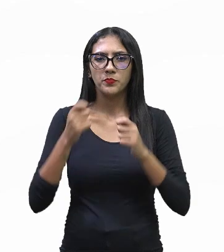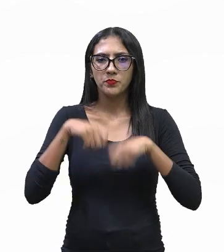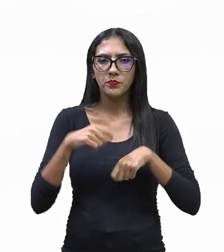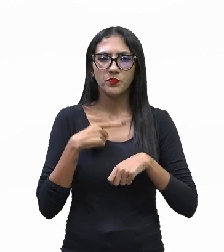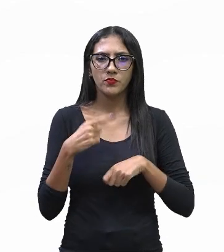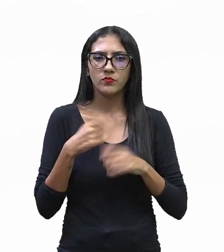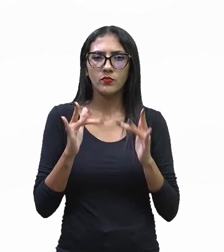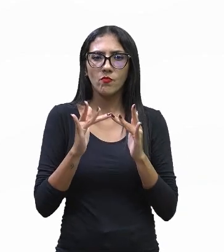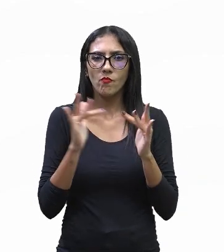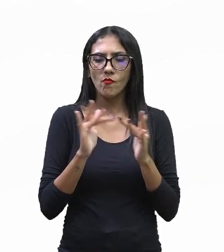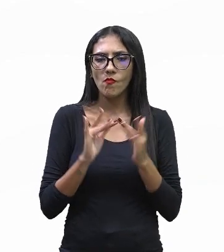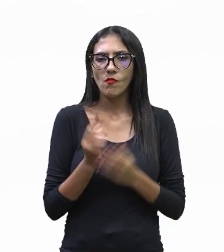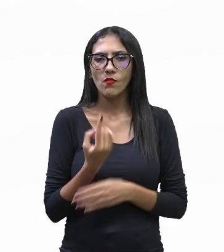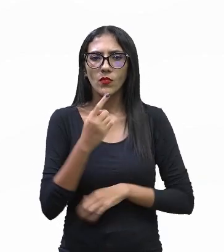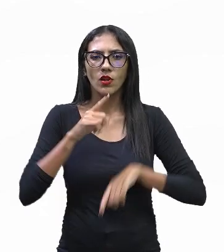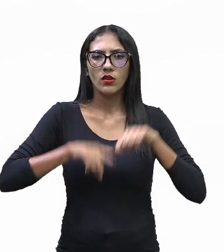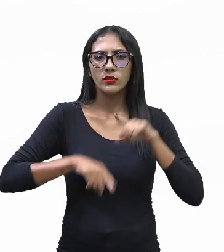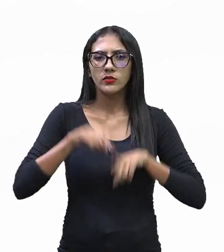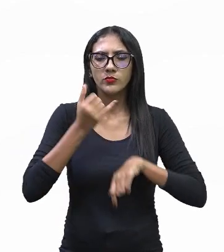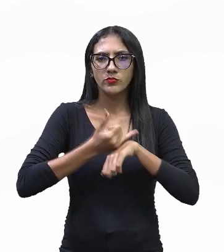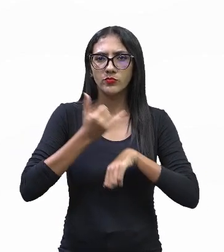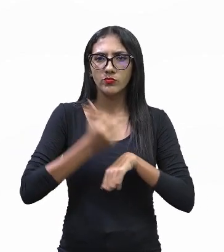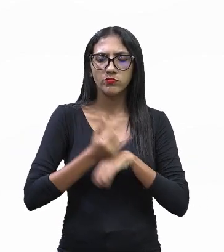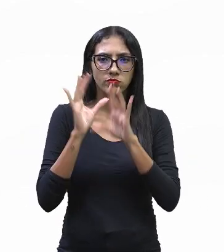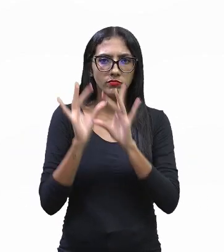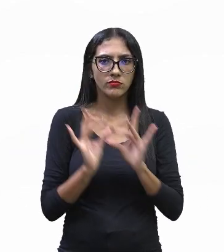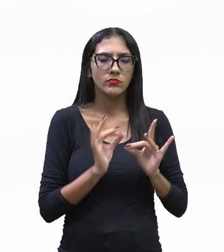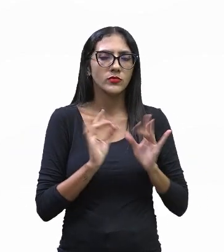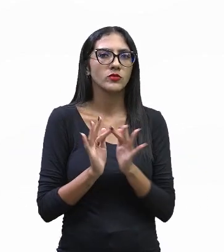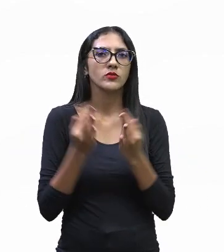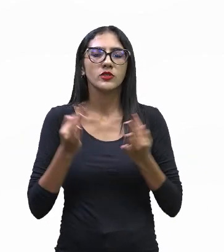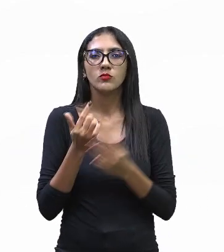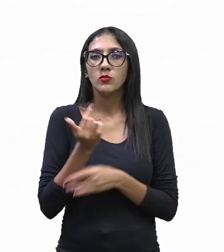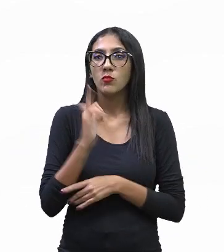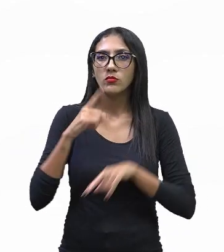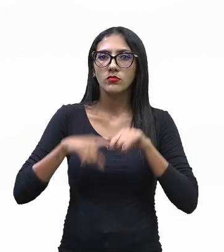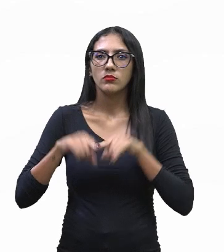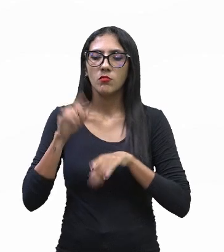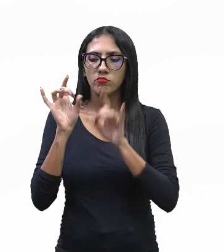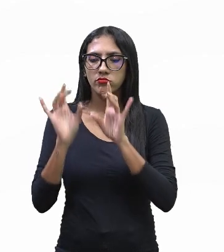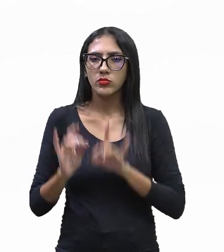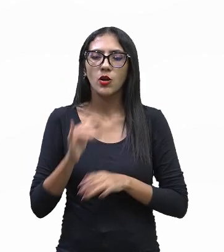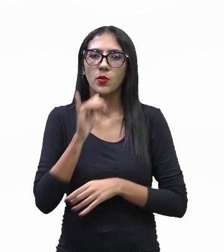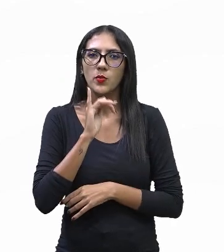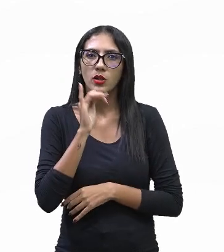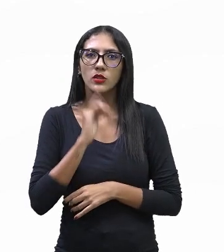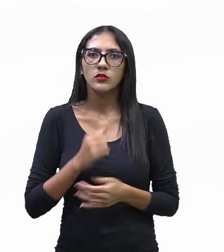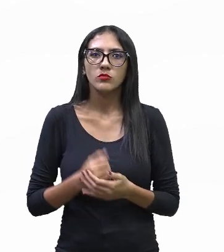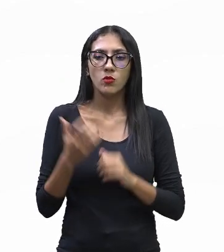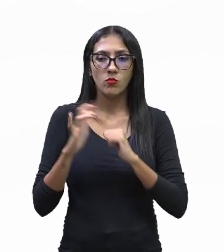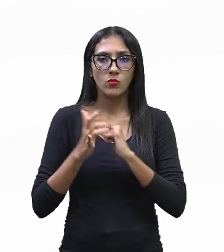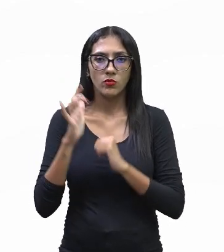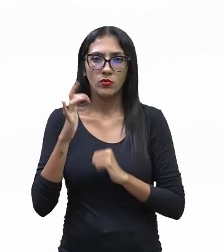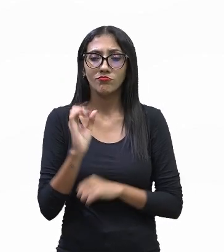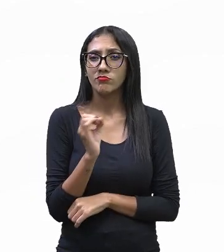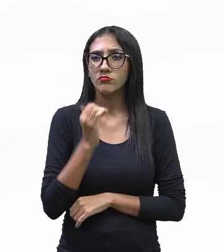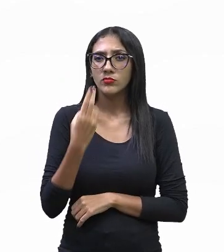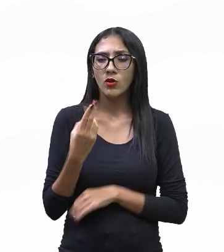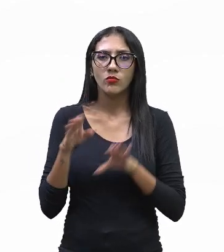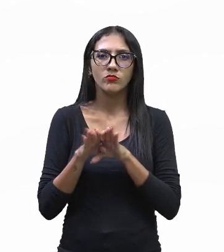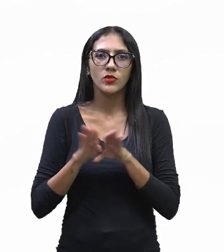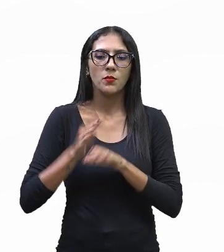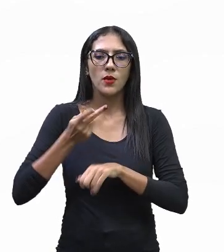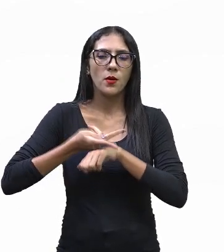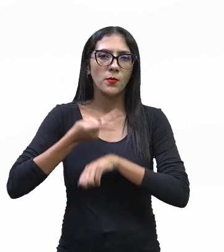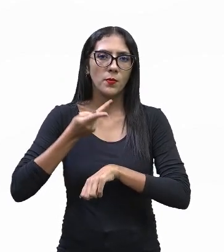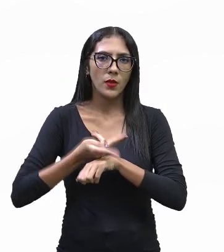metal menos nobre por um metal mais nobre, como, por exemplo, o ouro ou a prata, né?